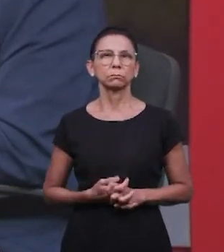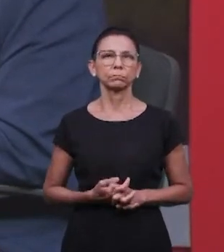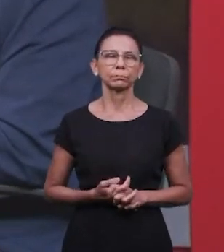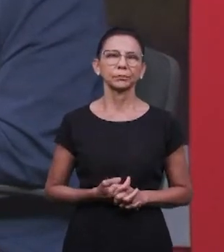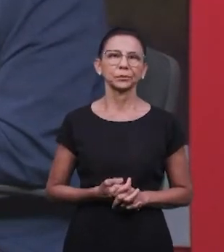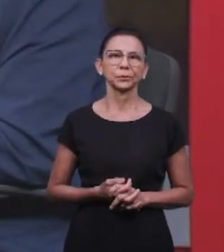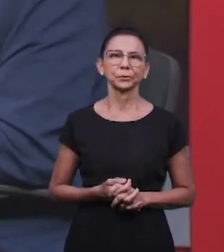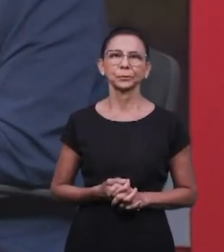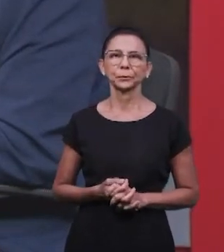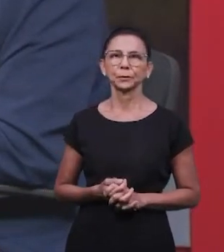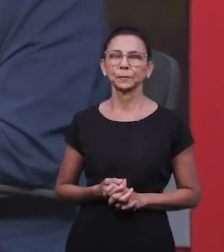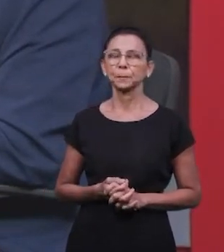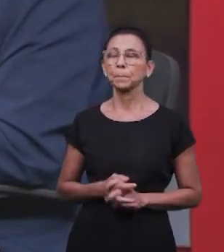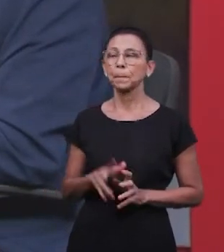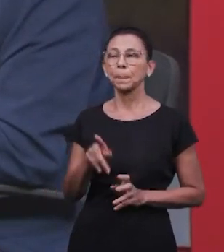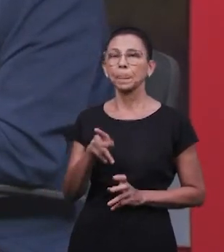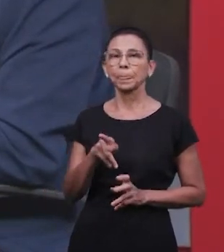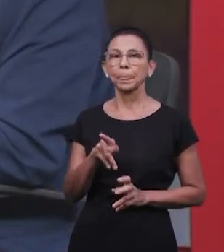nossa irmã Kézia aqui.